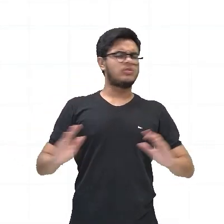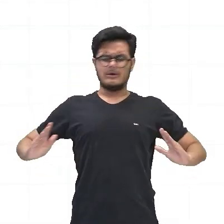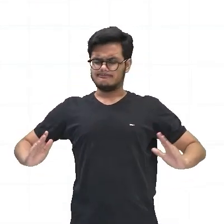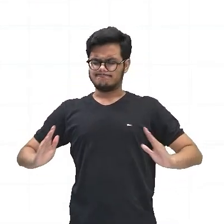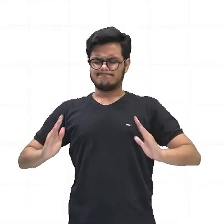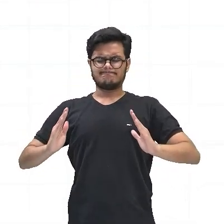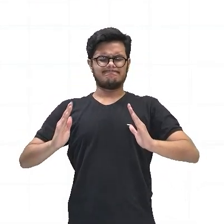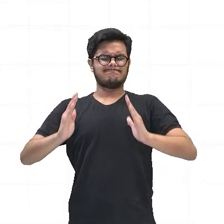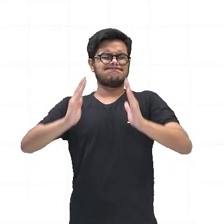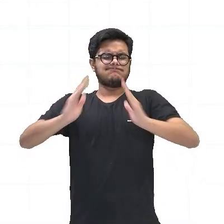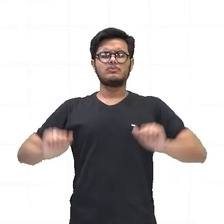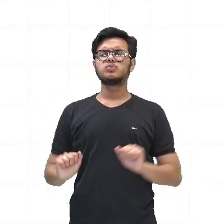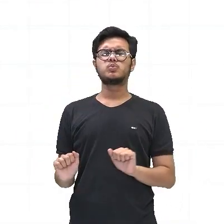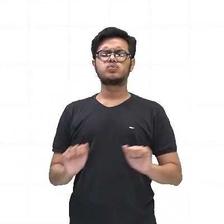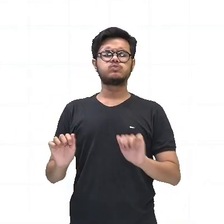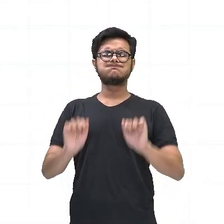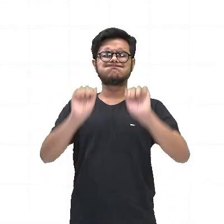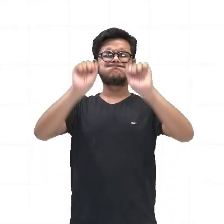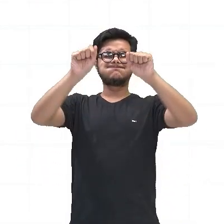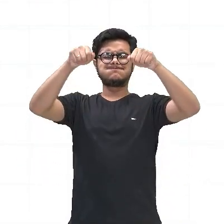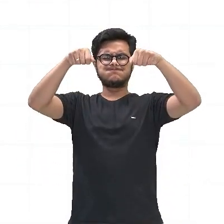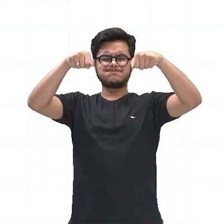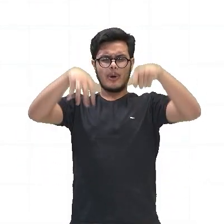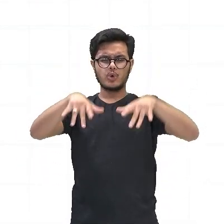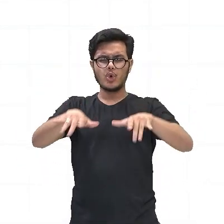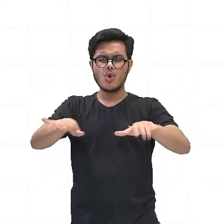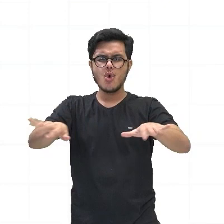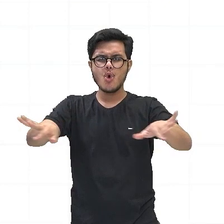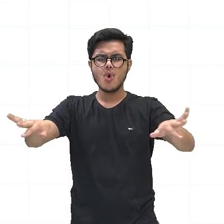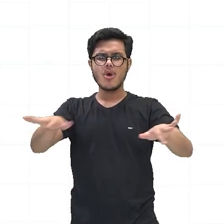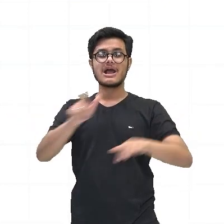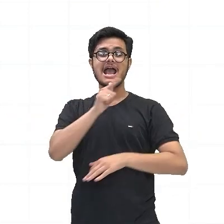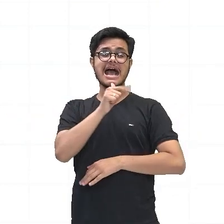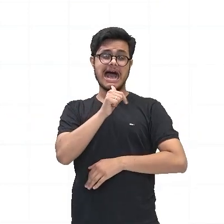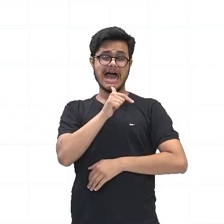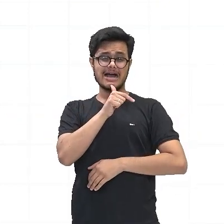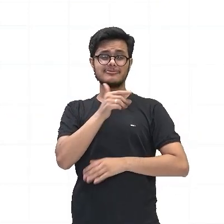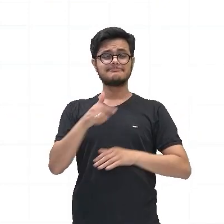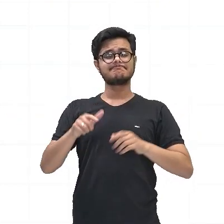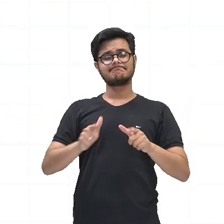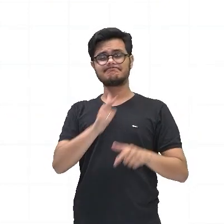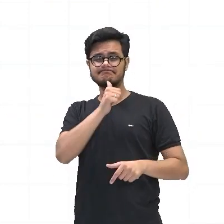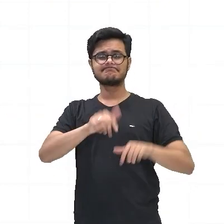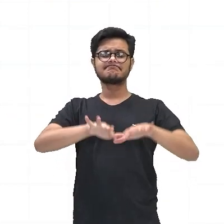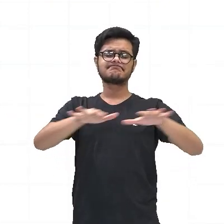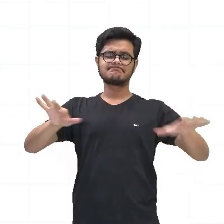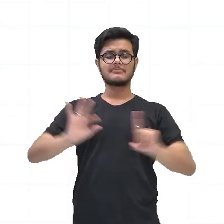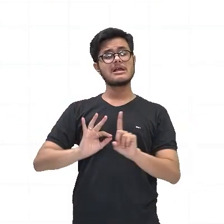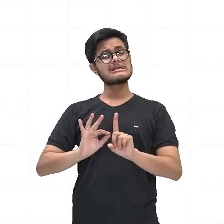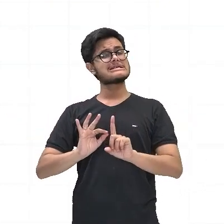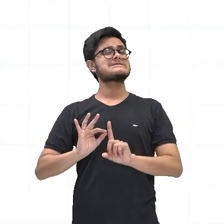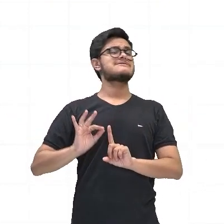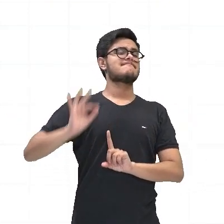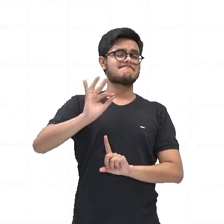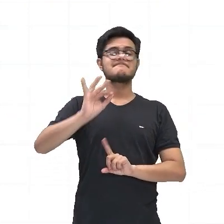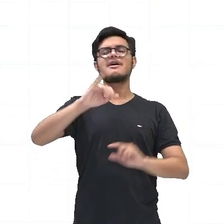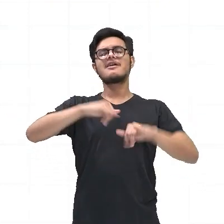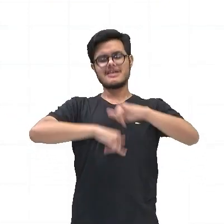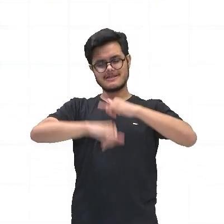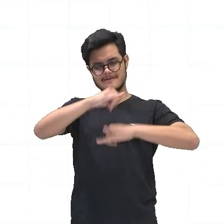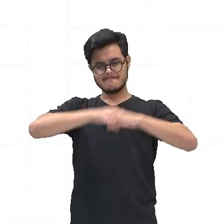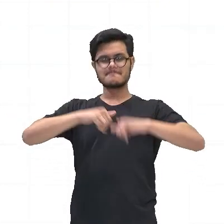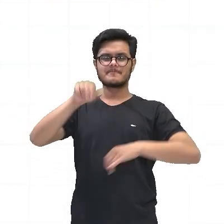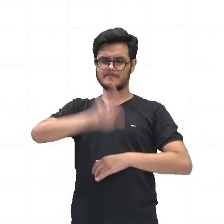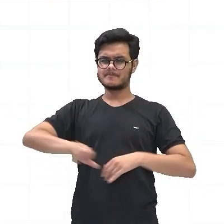lava, que é uma forma da gente observar esse calor aí interno, e também vai ser uma fonte de energia renovável para